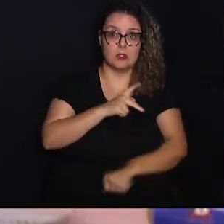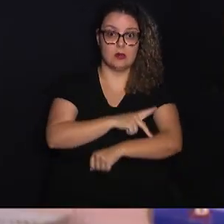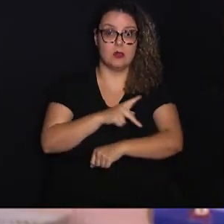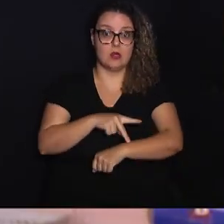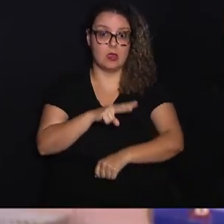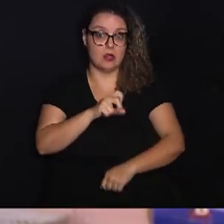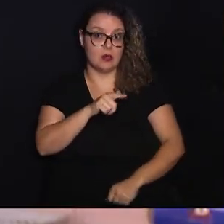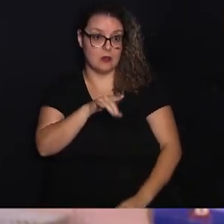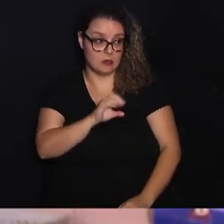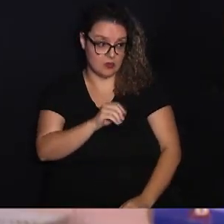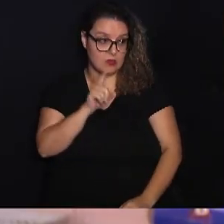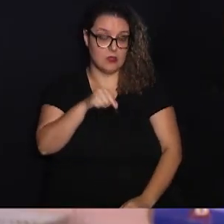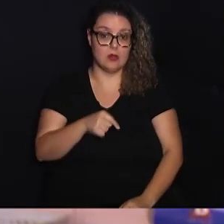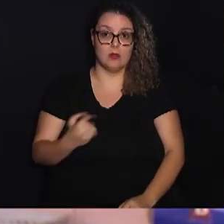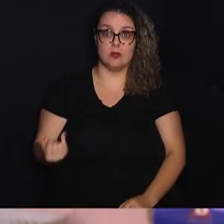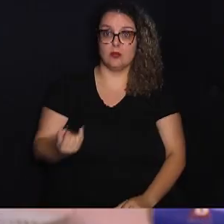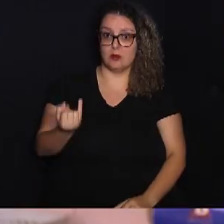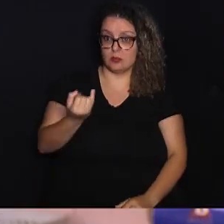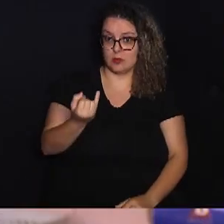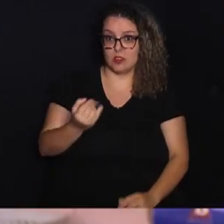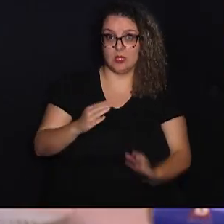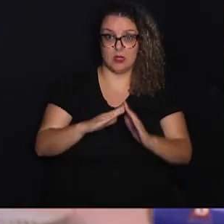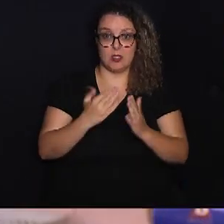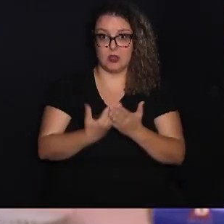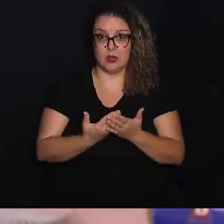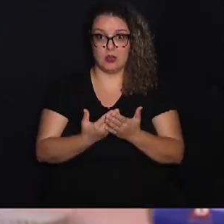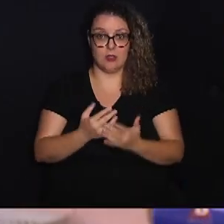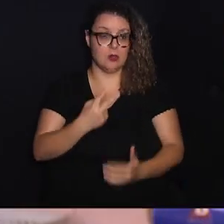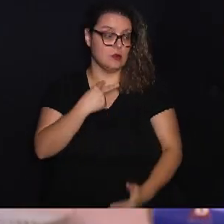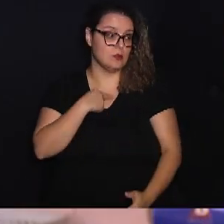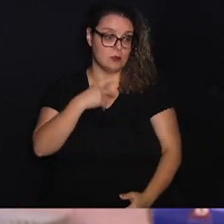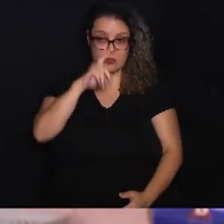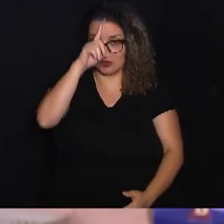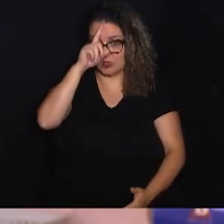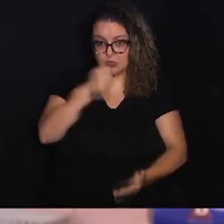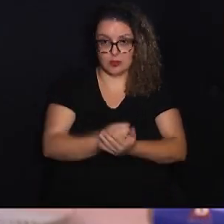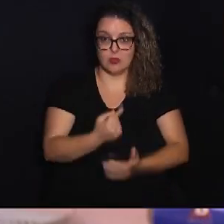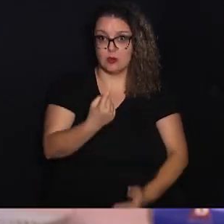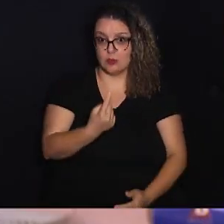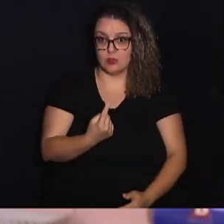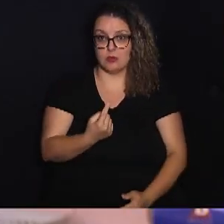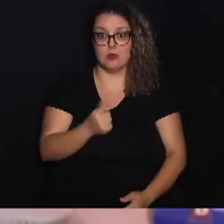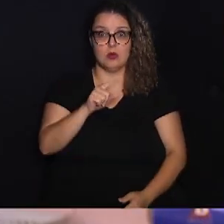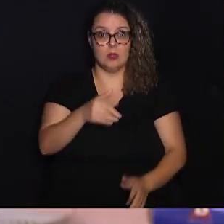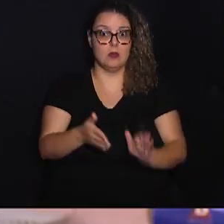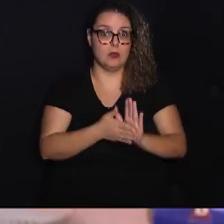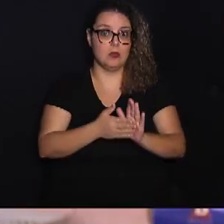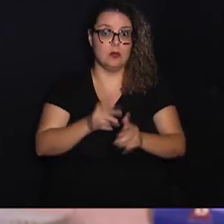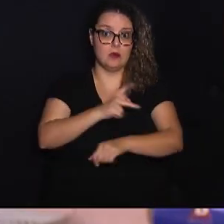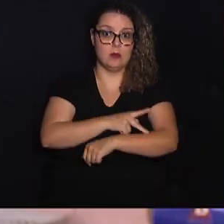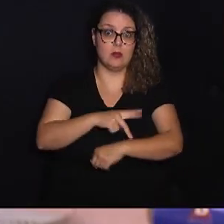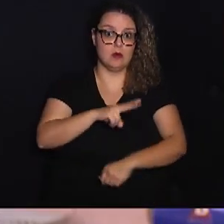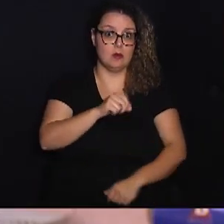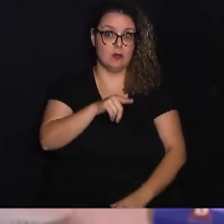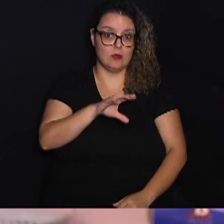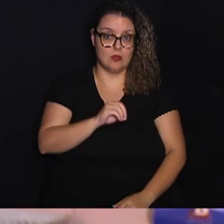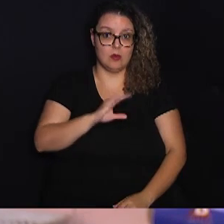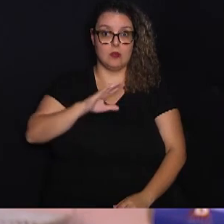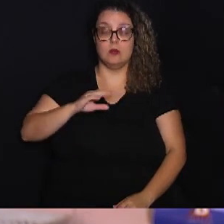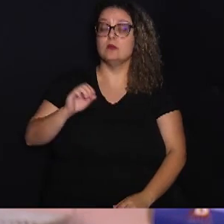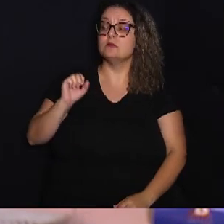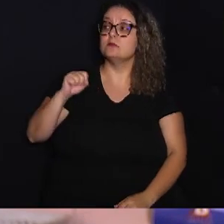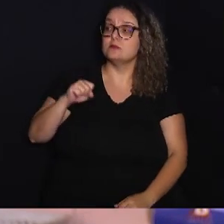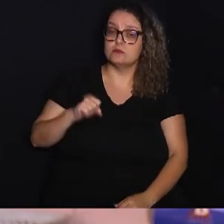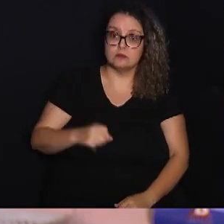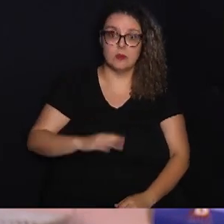Waldorf preconiza, a escola não pode ter um dono. Isso é uma proposta da pedagogia Waldorf, porque quando ela tem um dono,